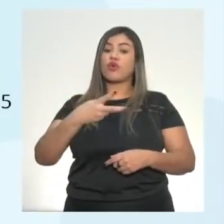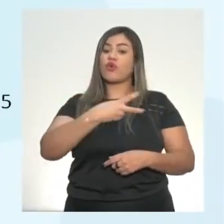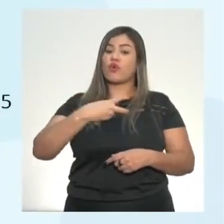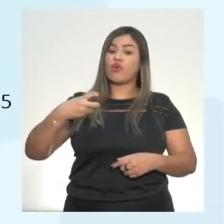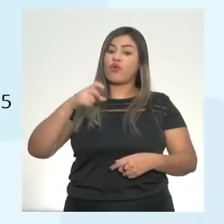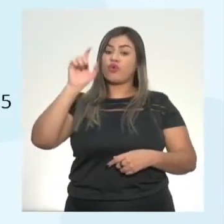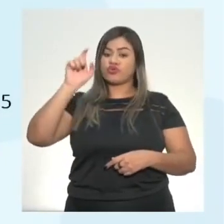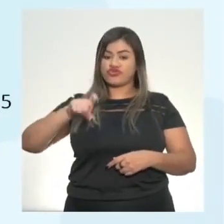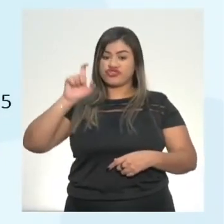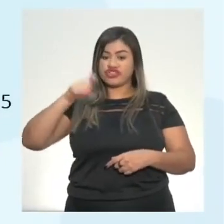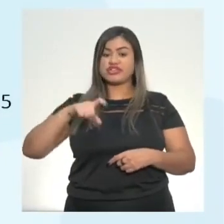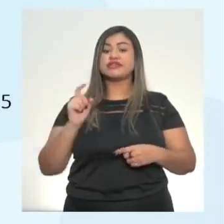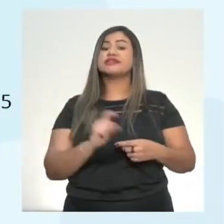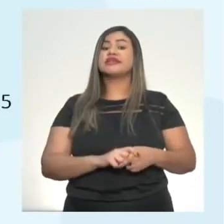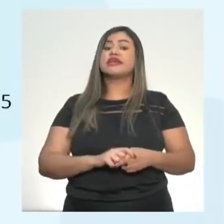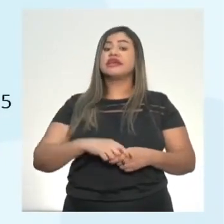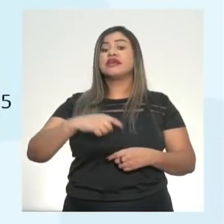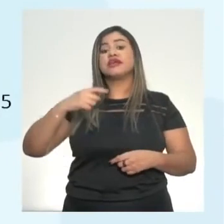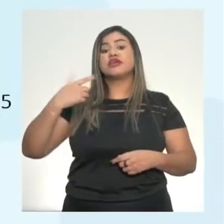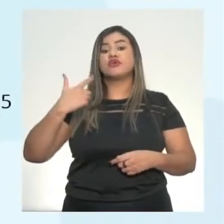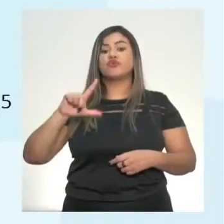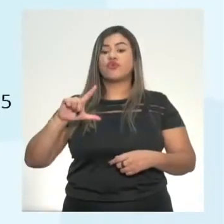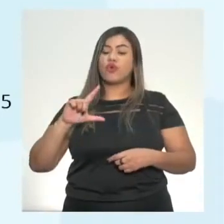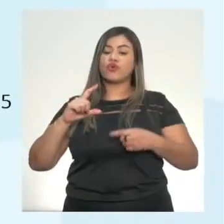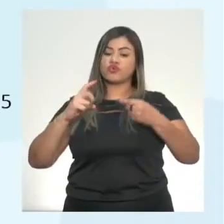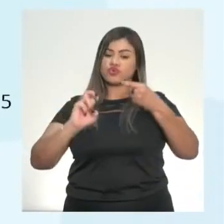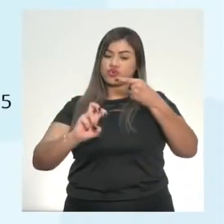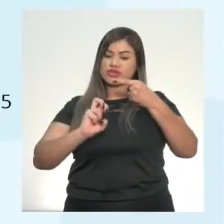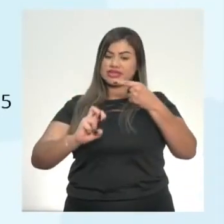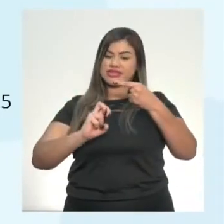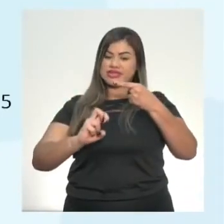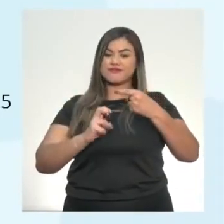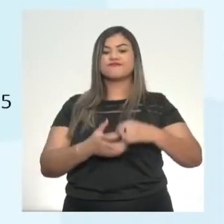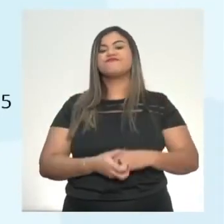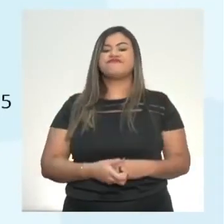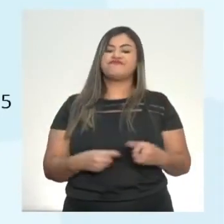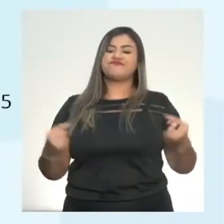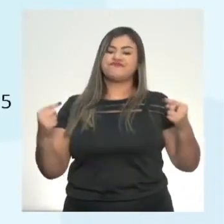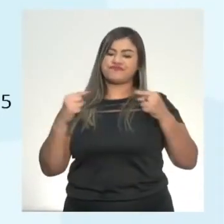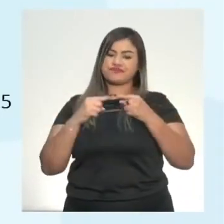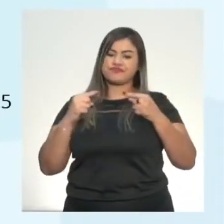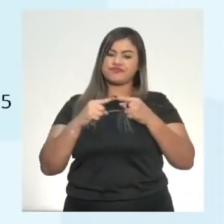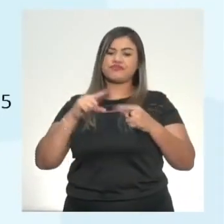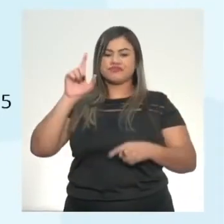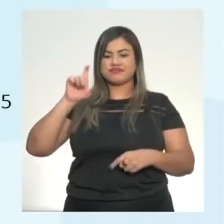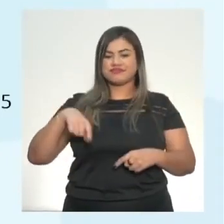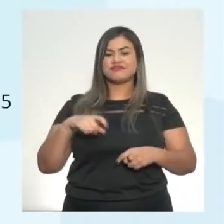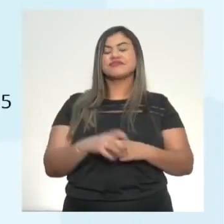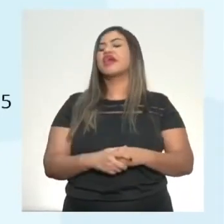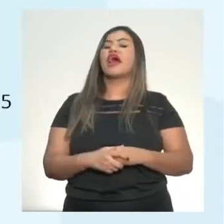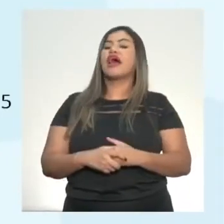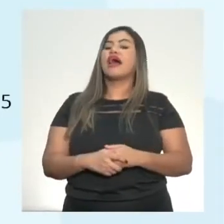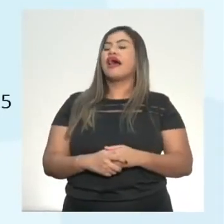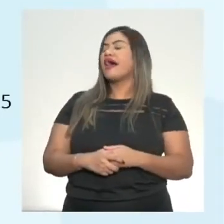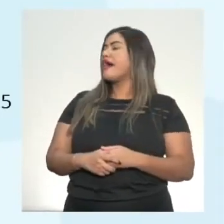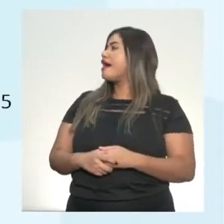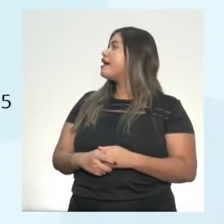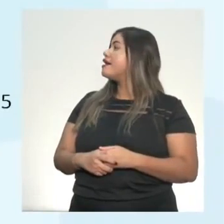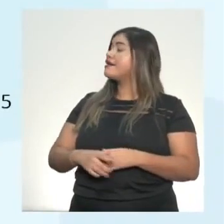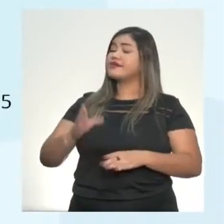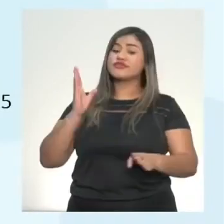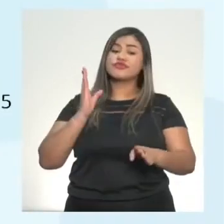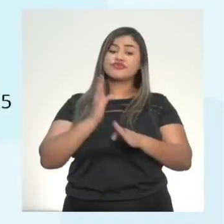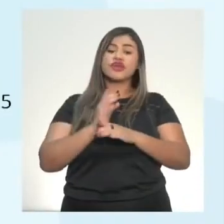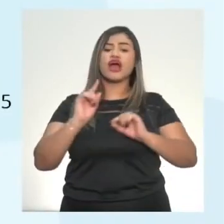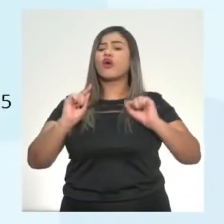o x e no lugar do menor o 5, que é o correspondente ao x. Então, para encontrar o